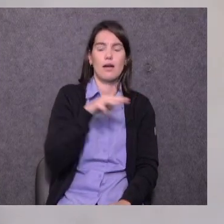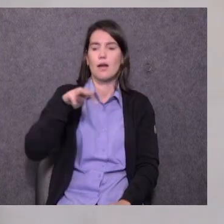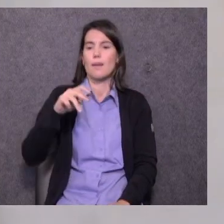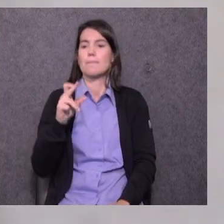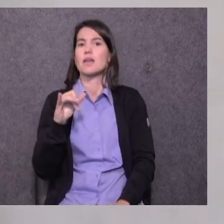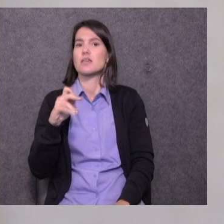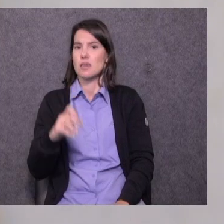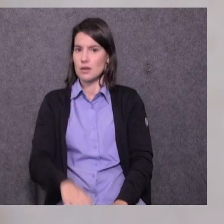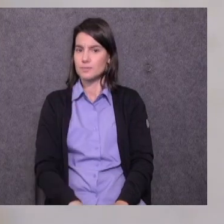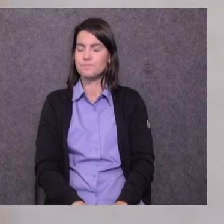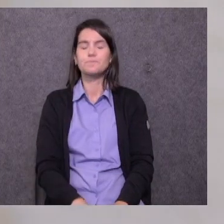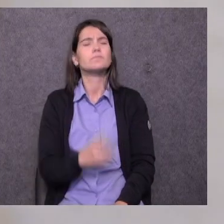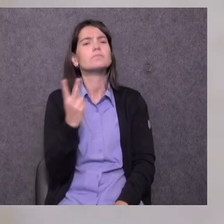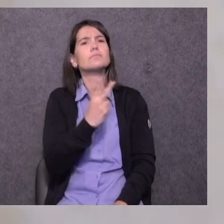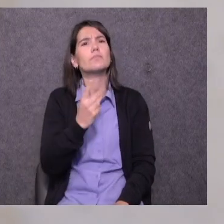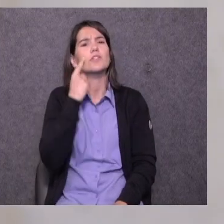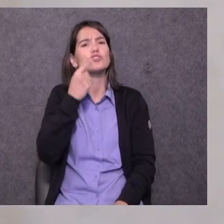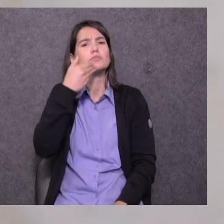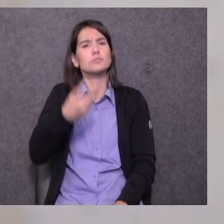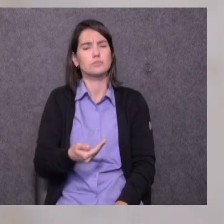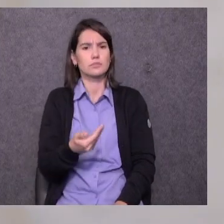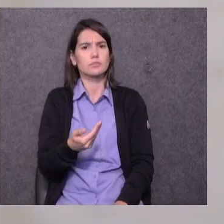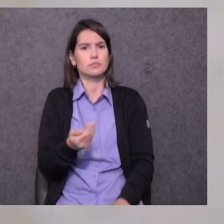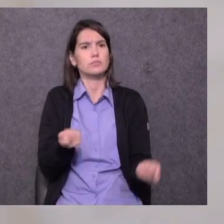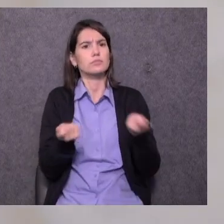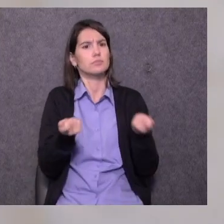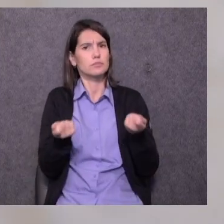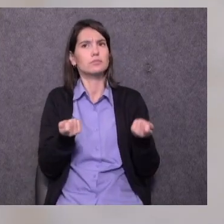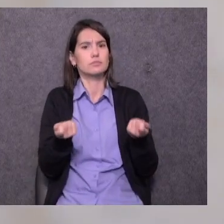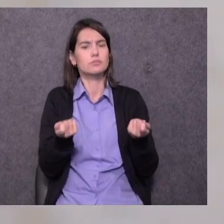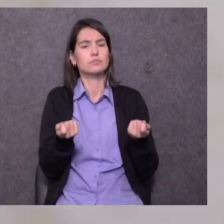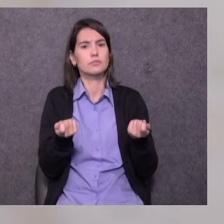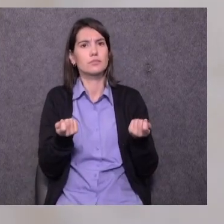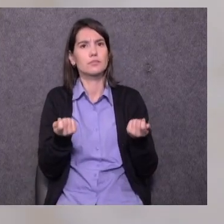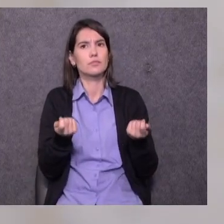especialistas de administração,